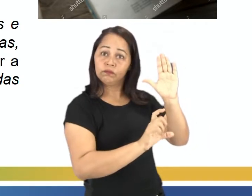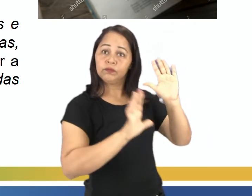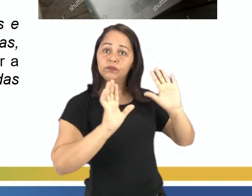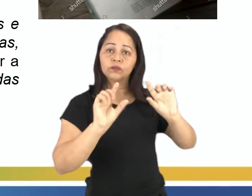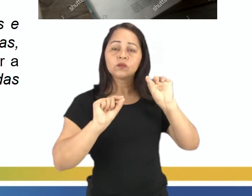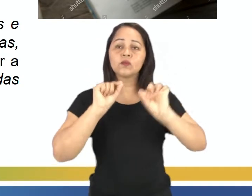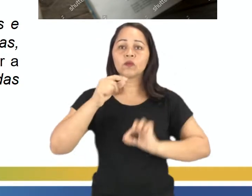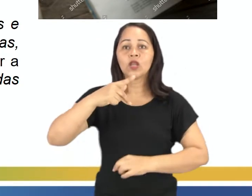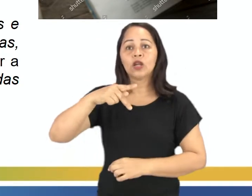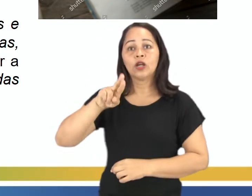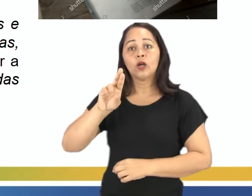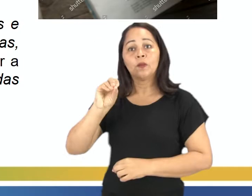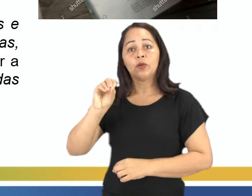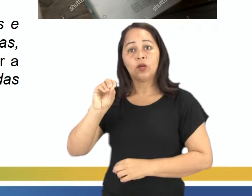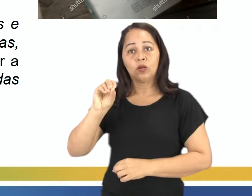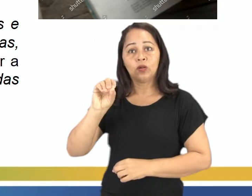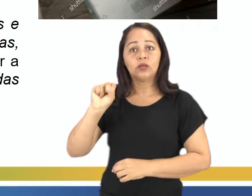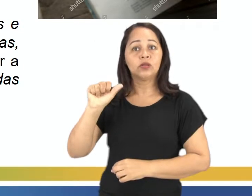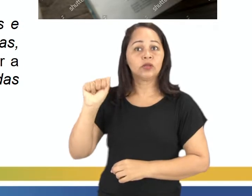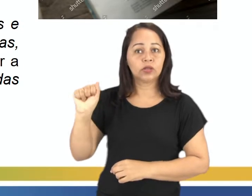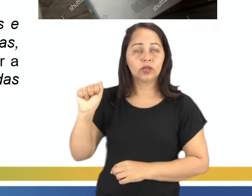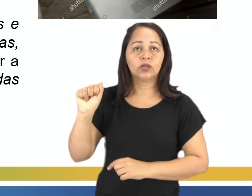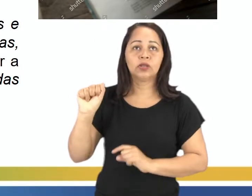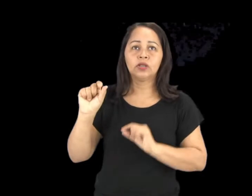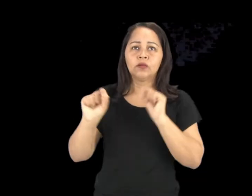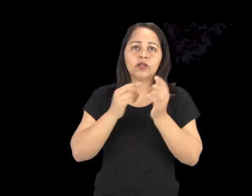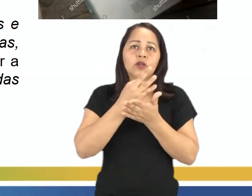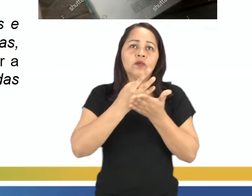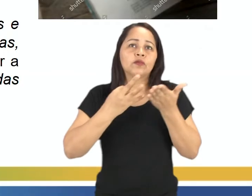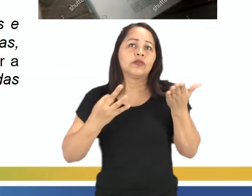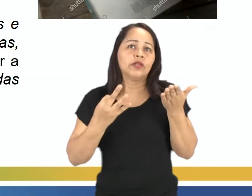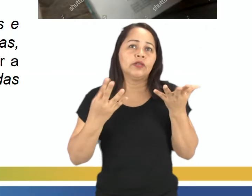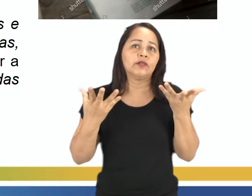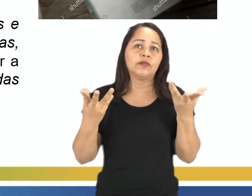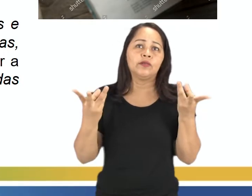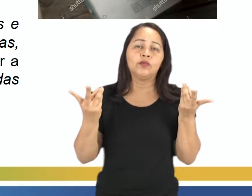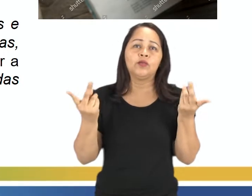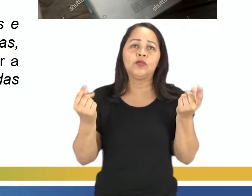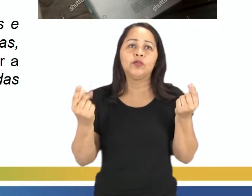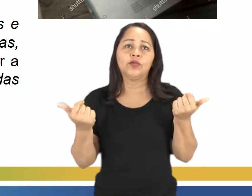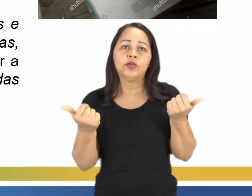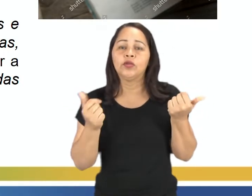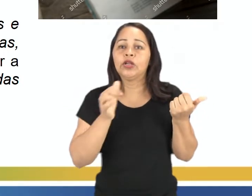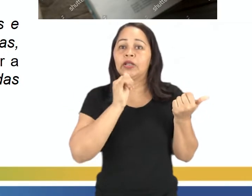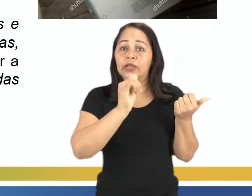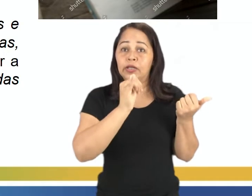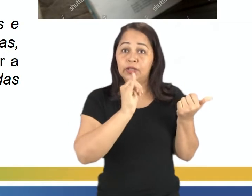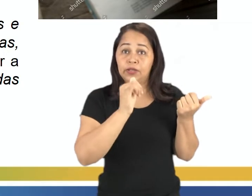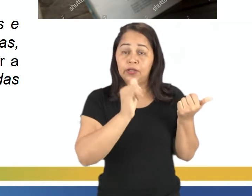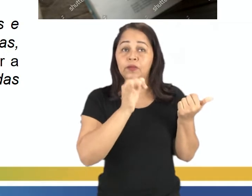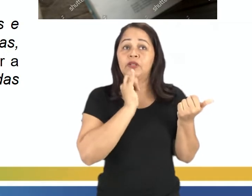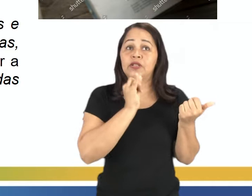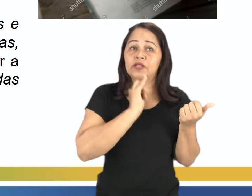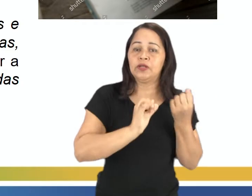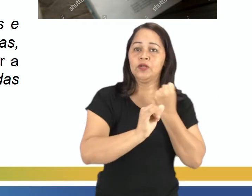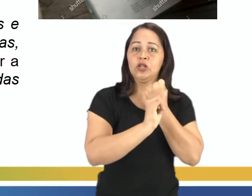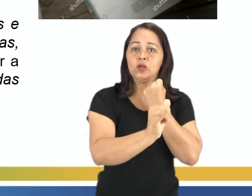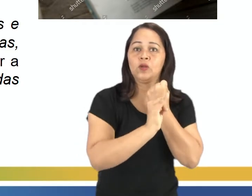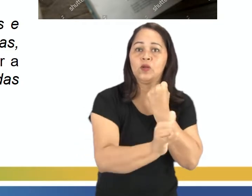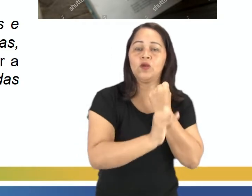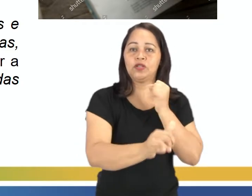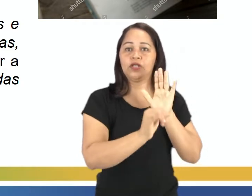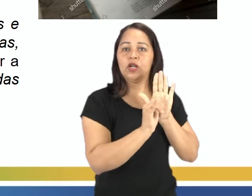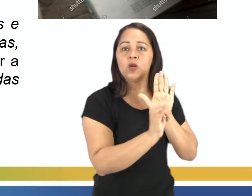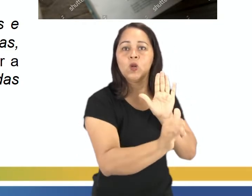prosa é o texto, aquele texto narrativo, por exemplo, crônica,